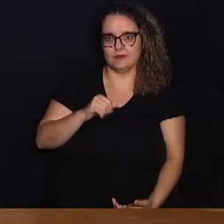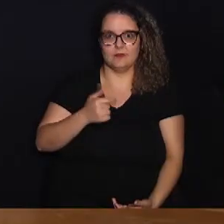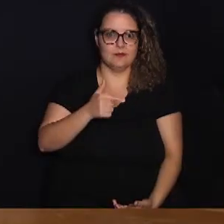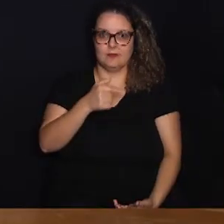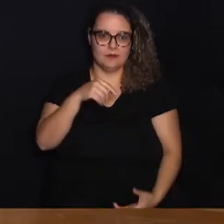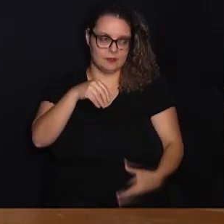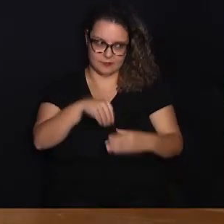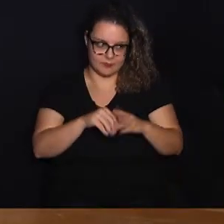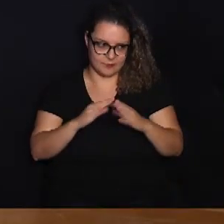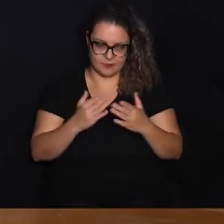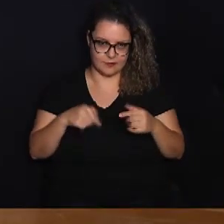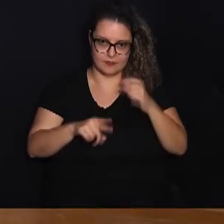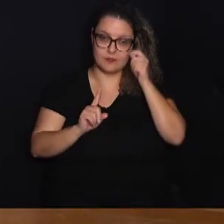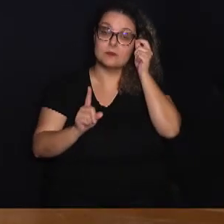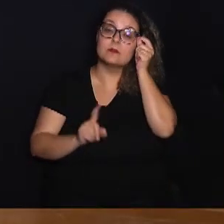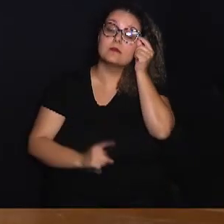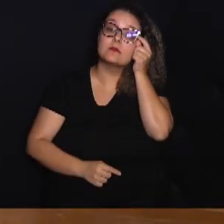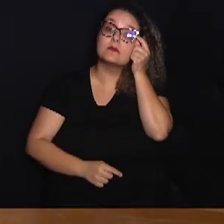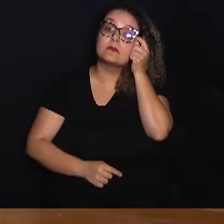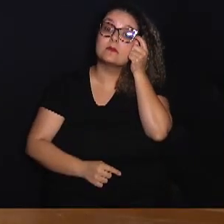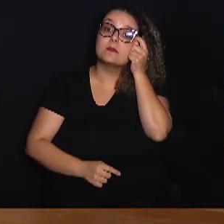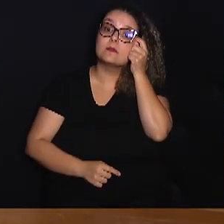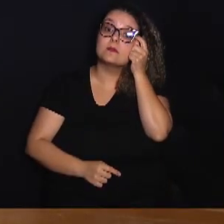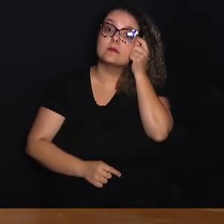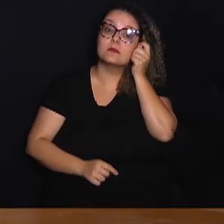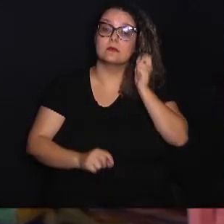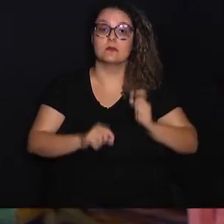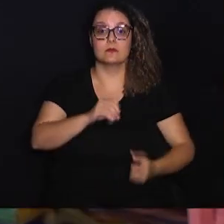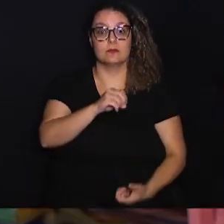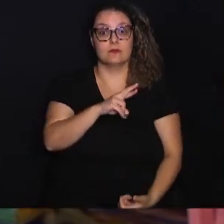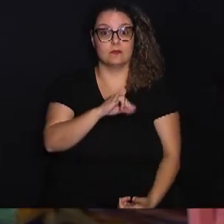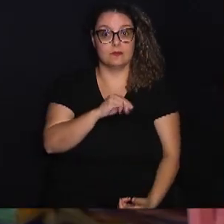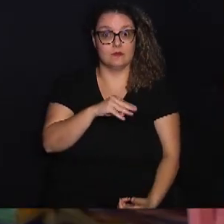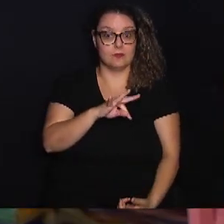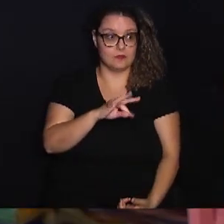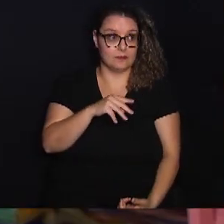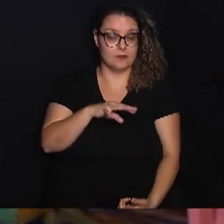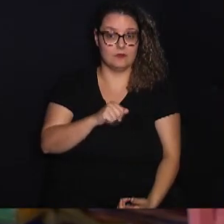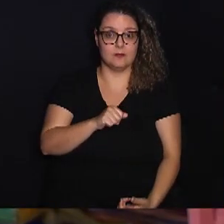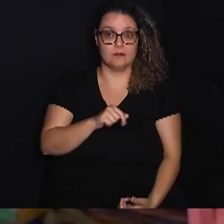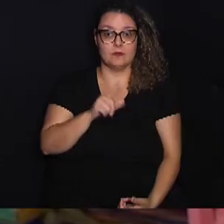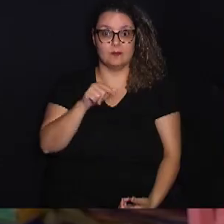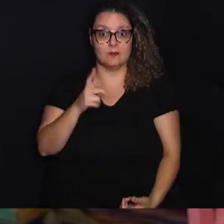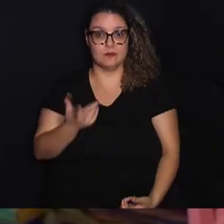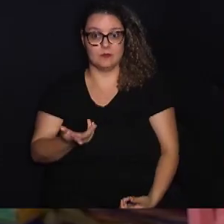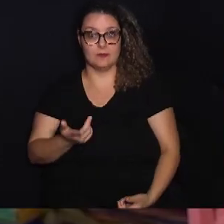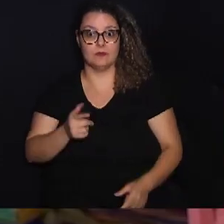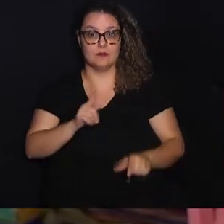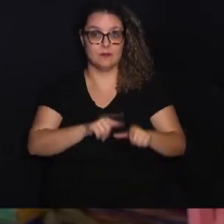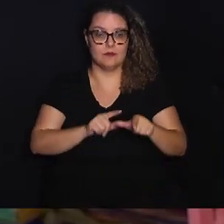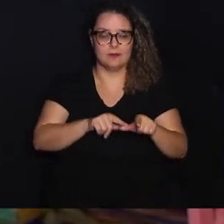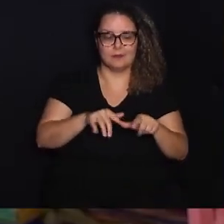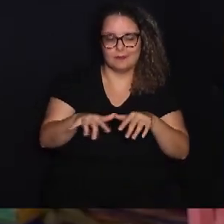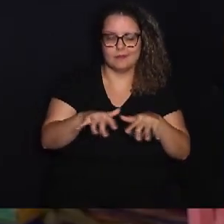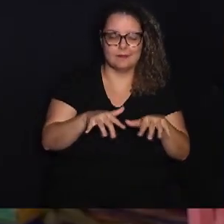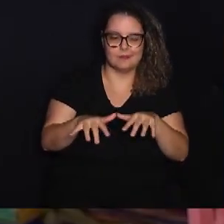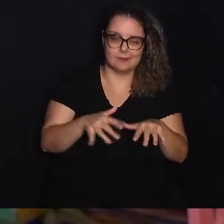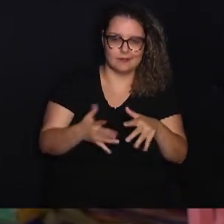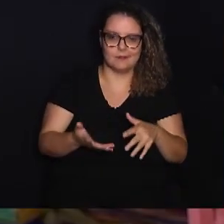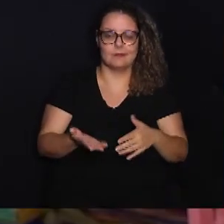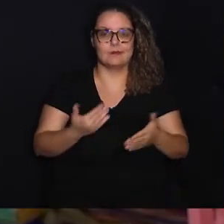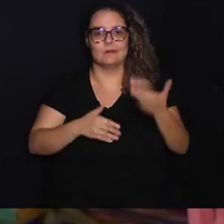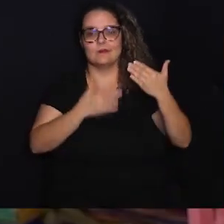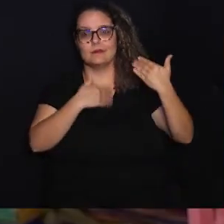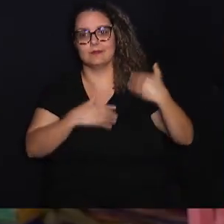escola, mas a euritmia, ela é a dança das letras. Então, muito